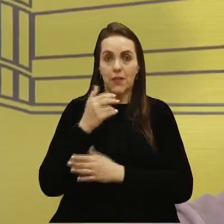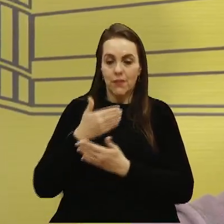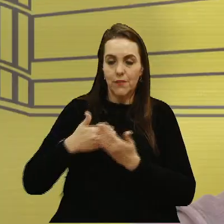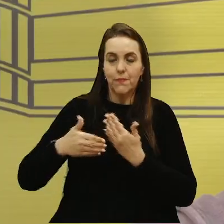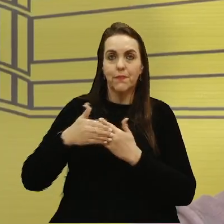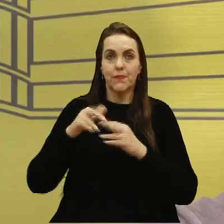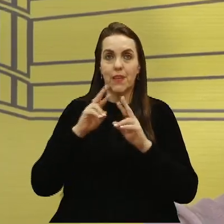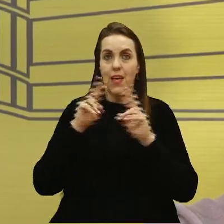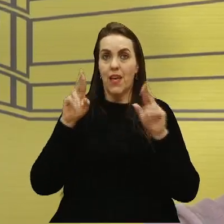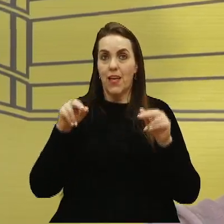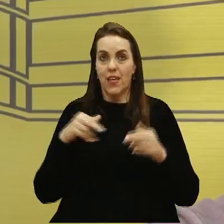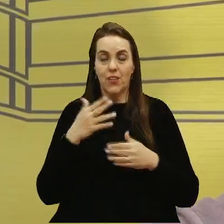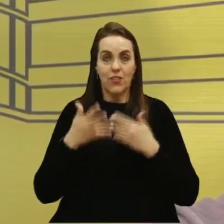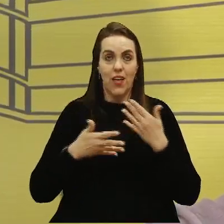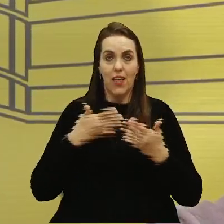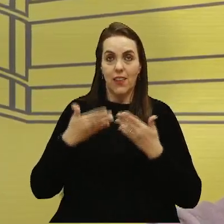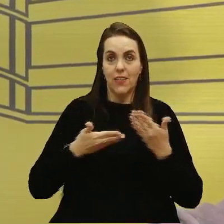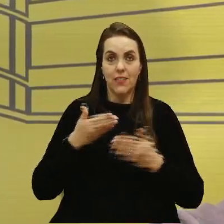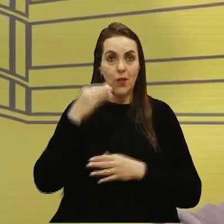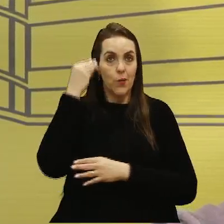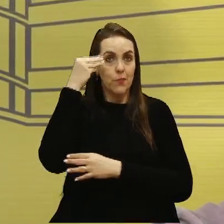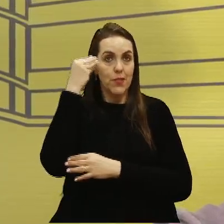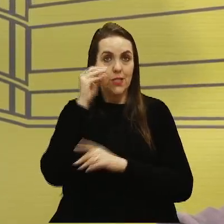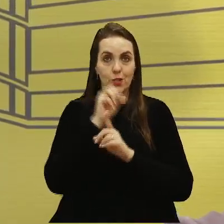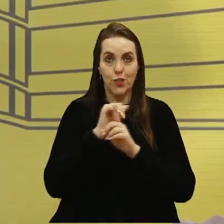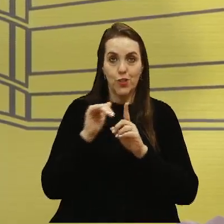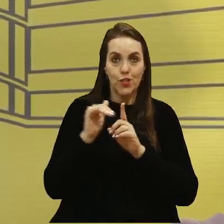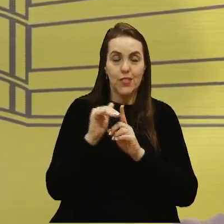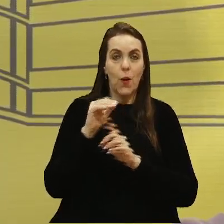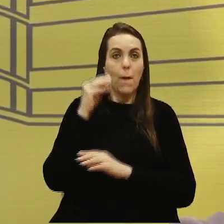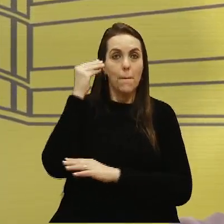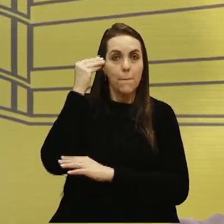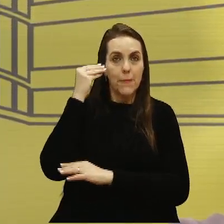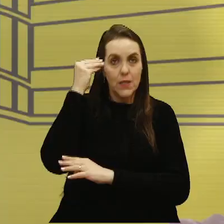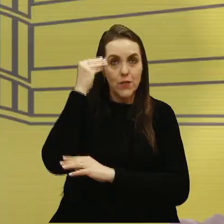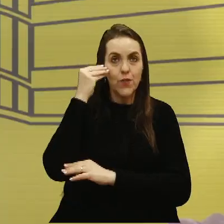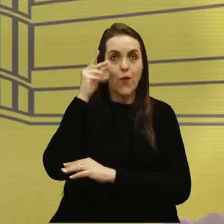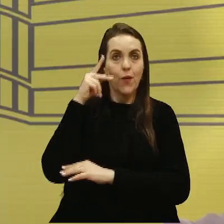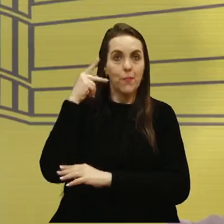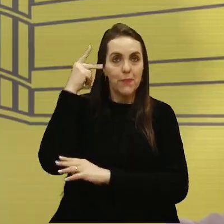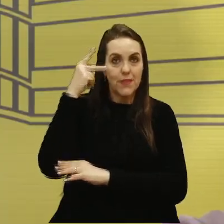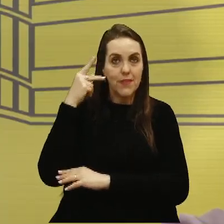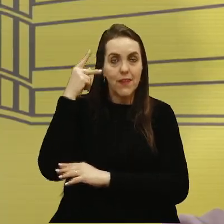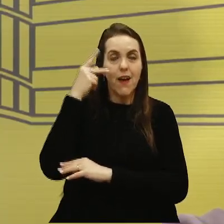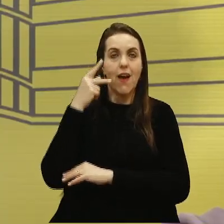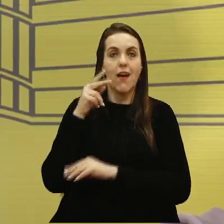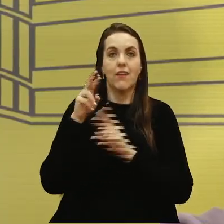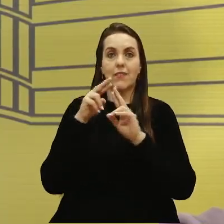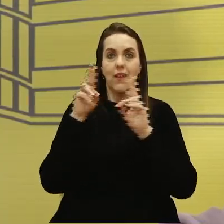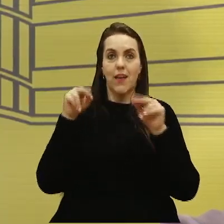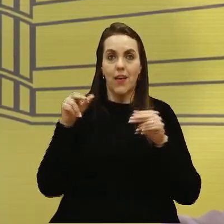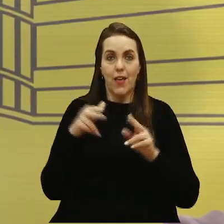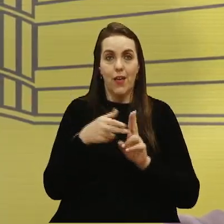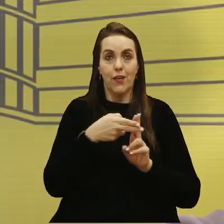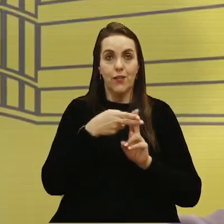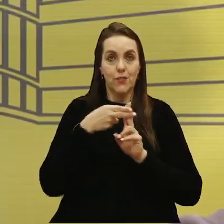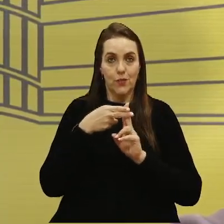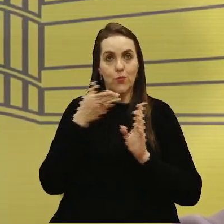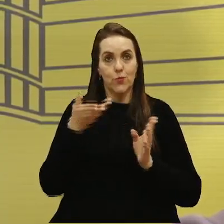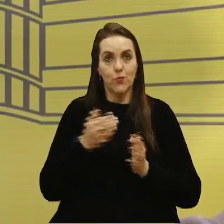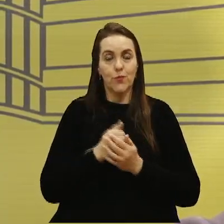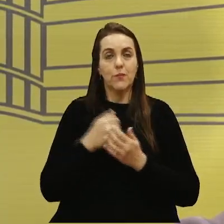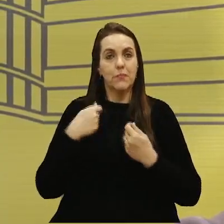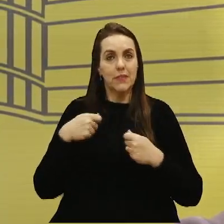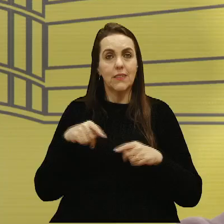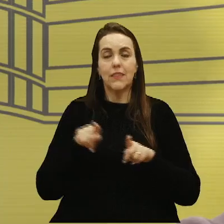de atenção psicossocial, mais psicólogos, psiquiatras, na rede pública de saúde, mas a gente precisa falar